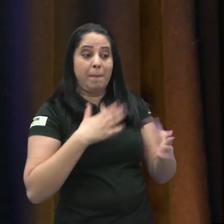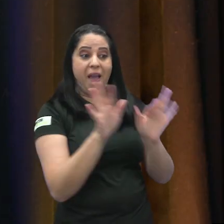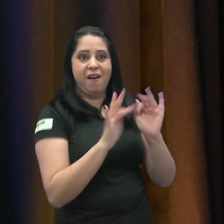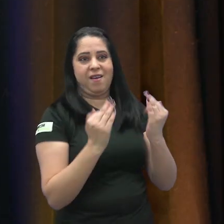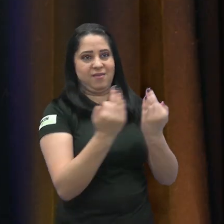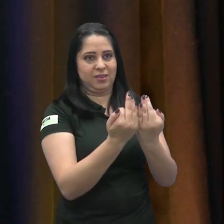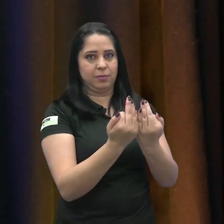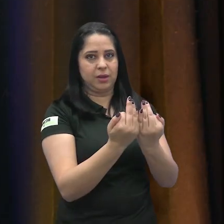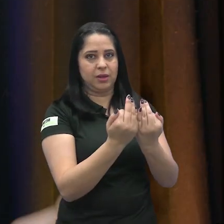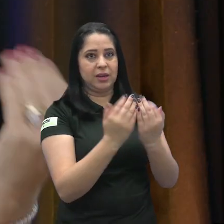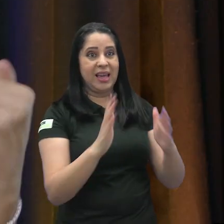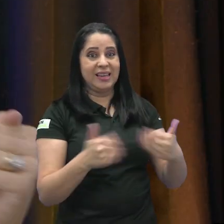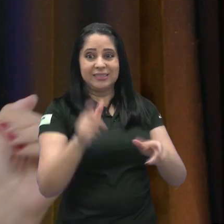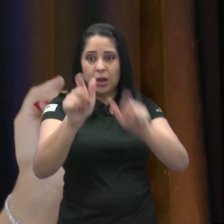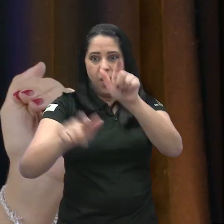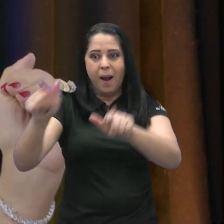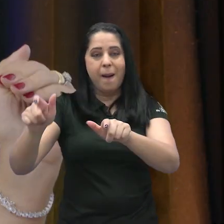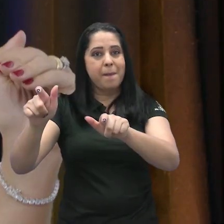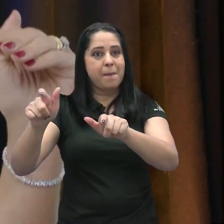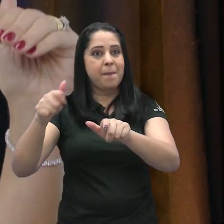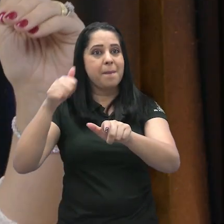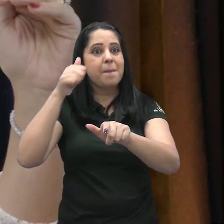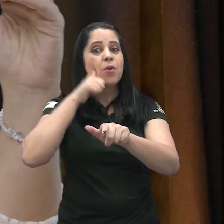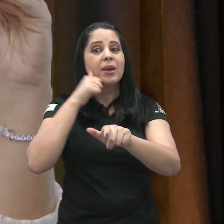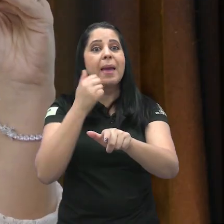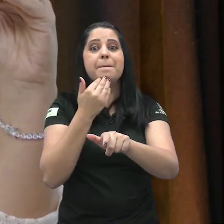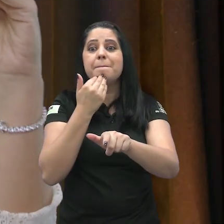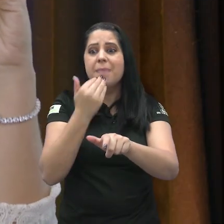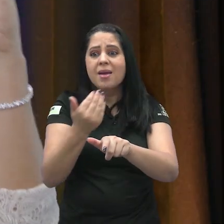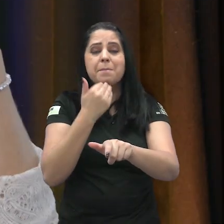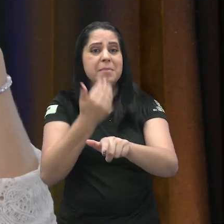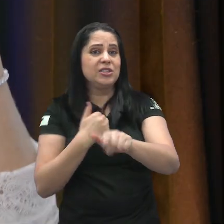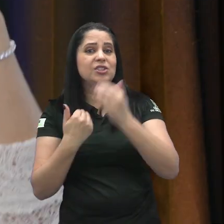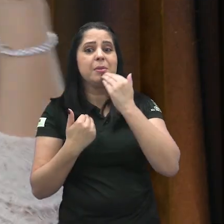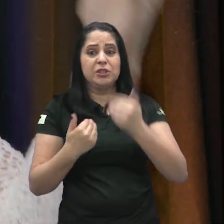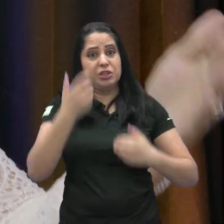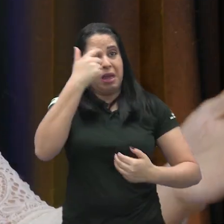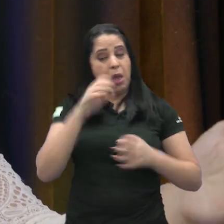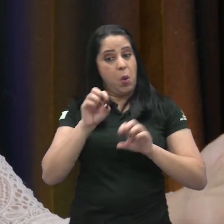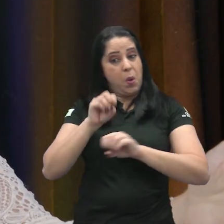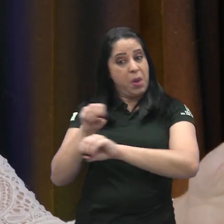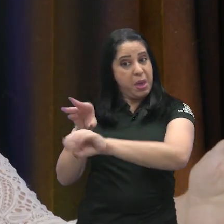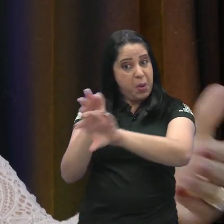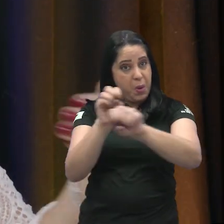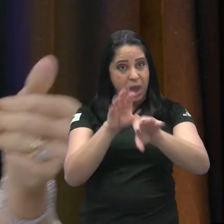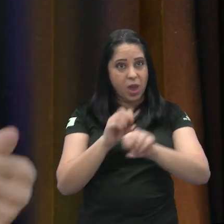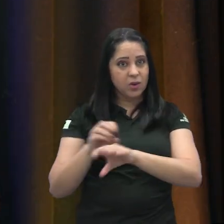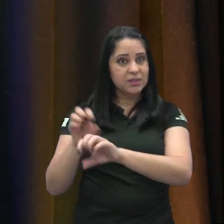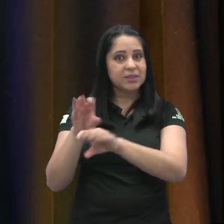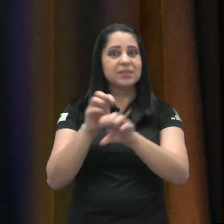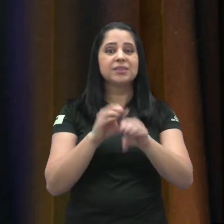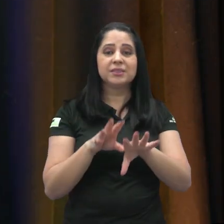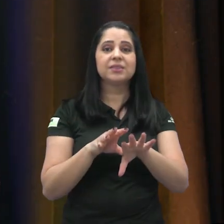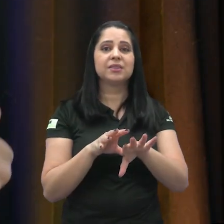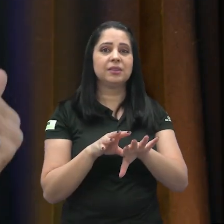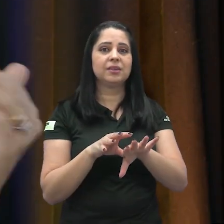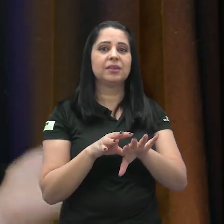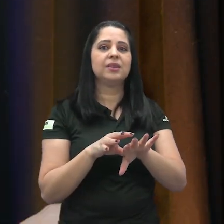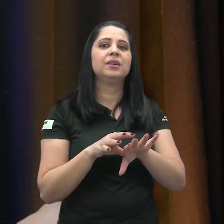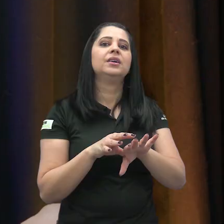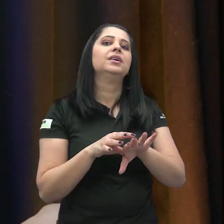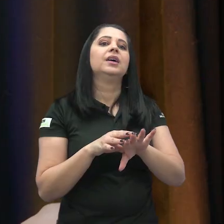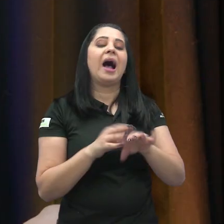da família. Então, com esse pedido delas, eu fiz o eu coloquei tudo que tinha na minha cabeça e como eu fazia a gestão da minha vida